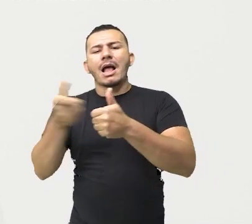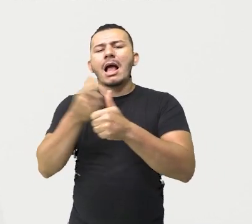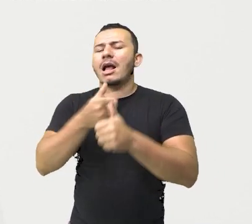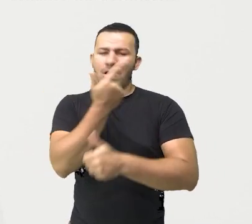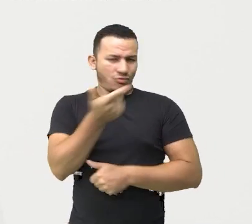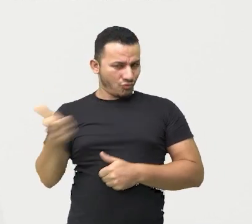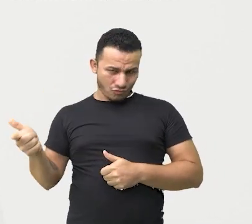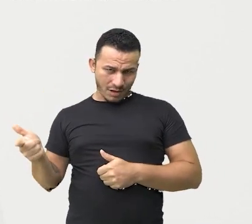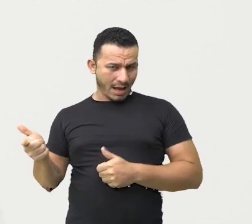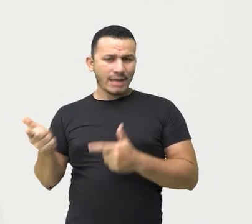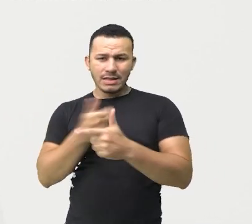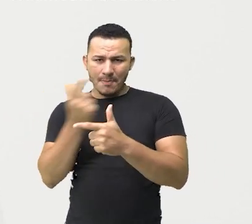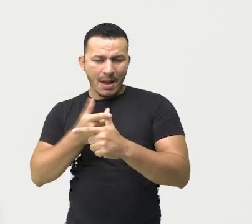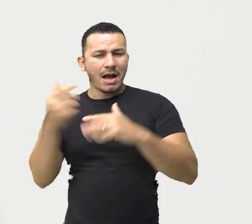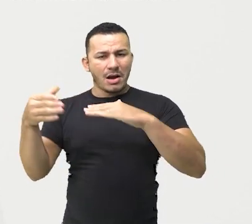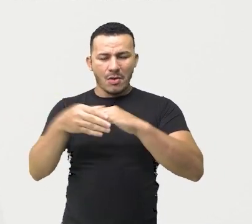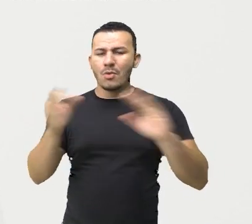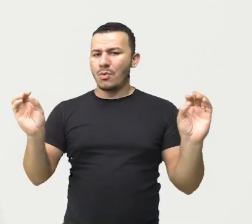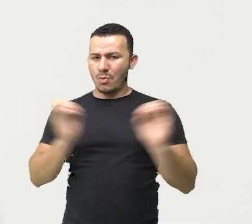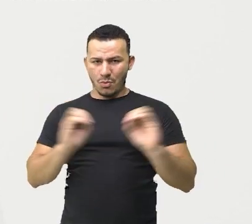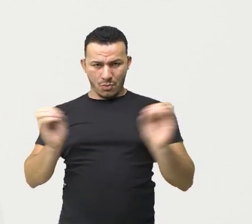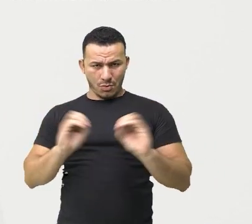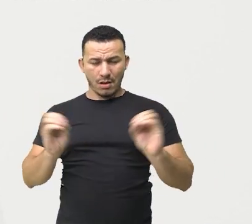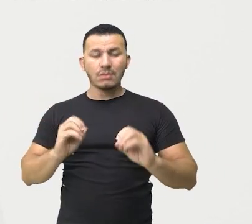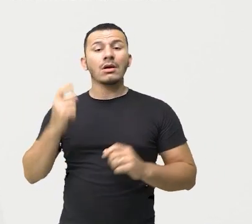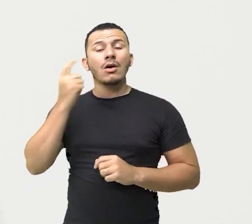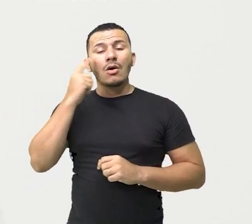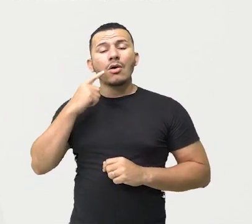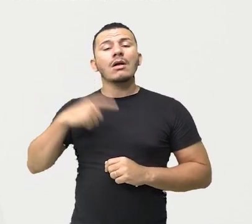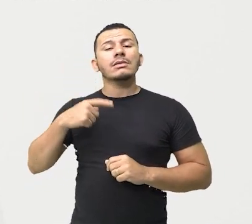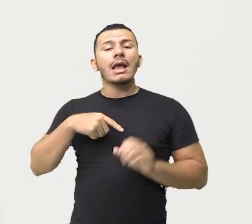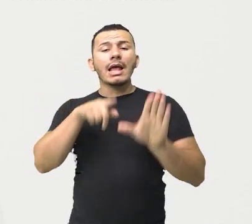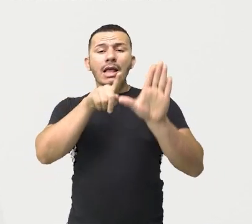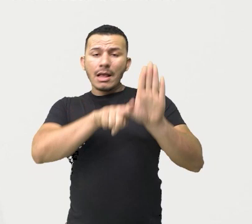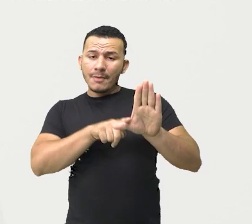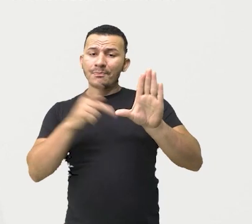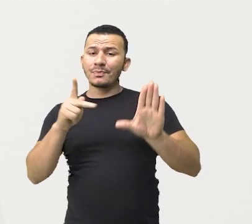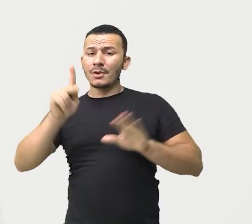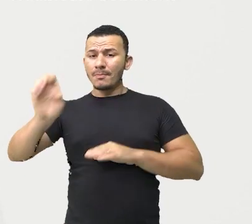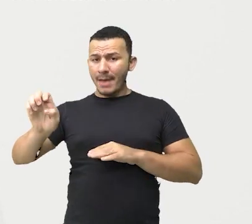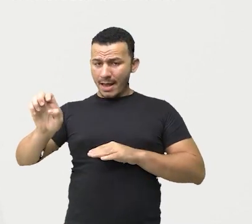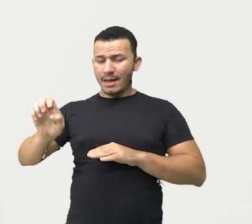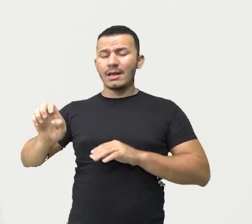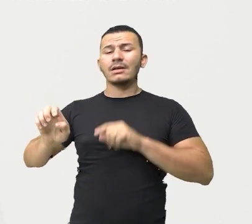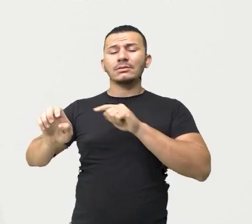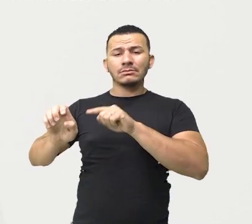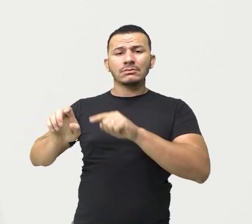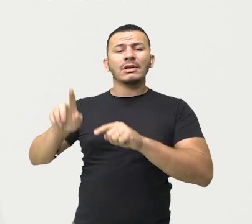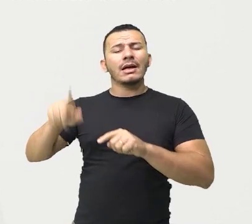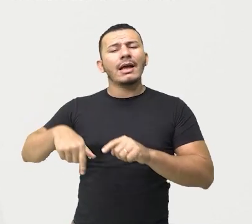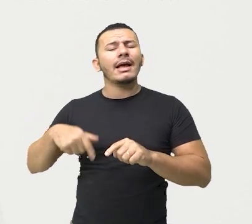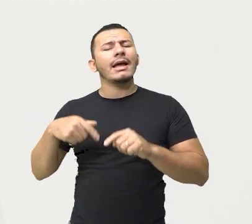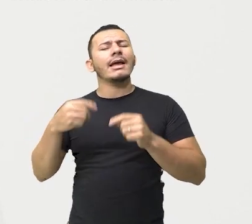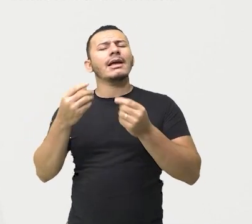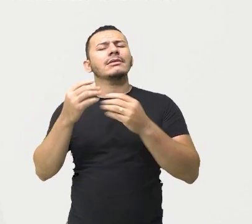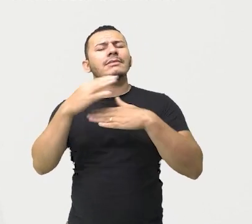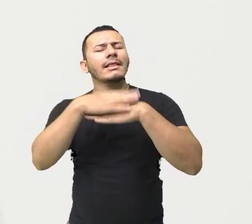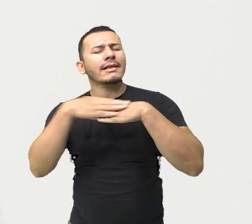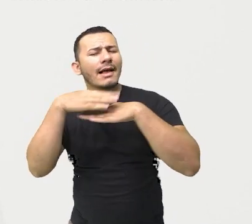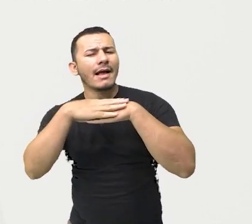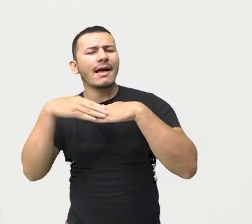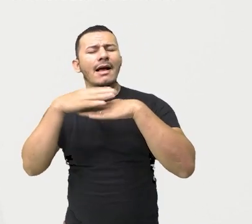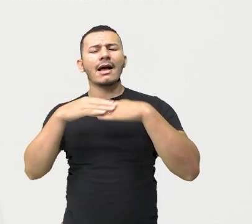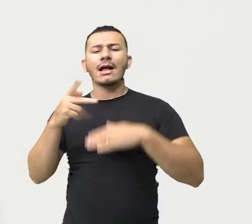mata. Mas percebam que, olha só, um pé gracil e nu, certo? Um pé delicado.